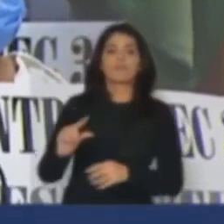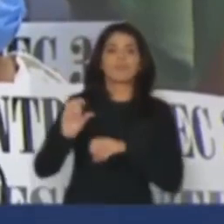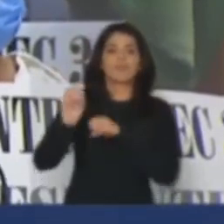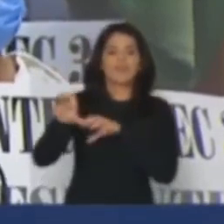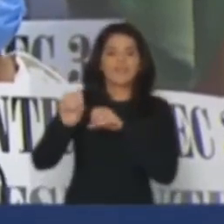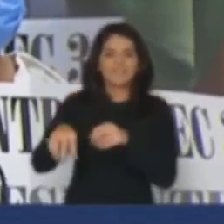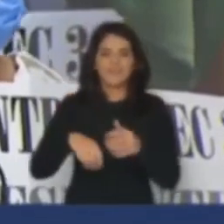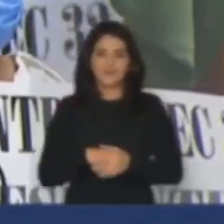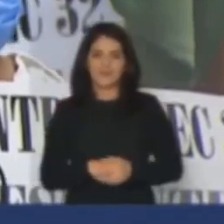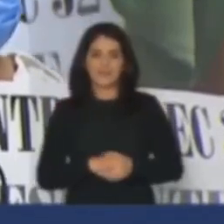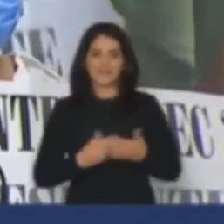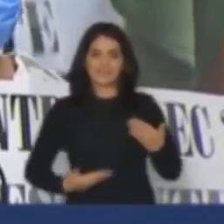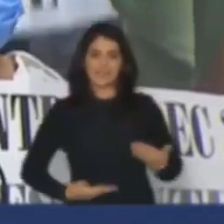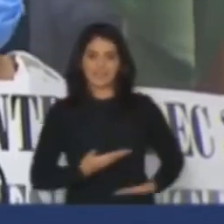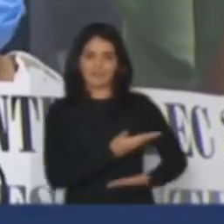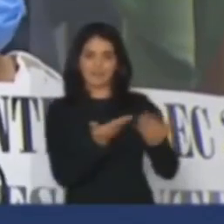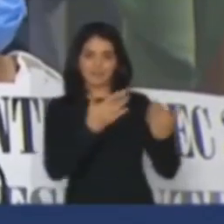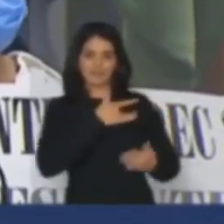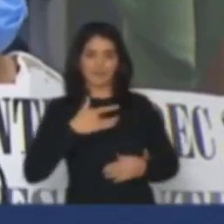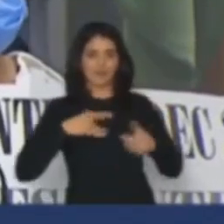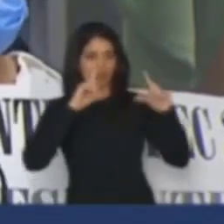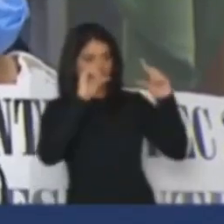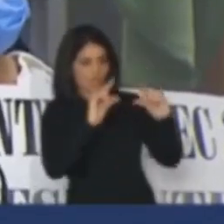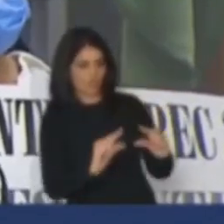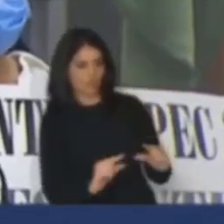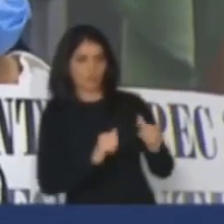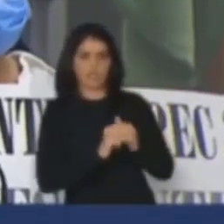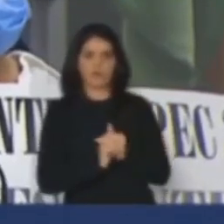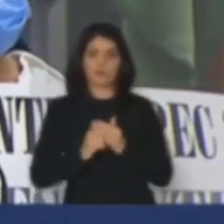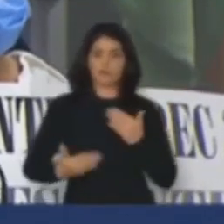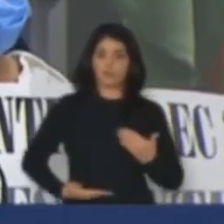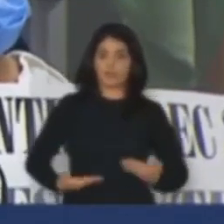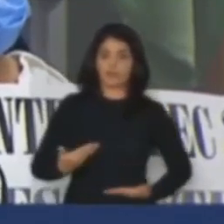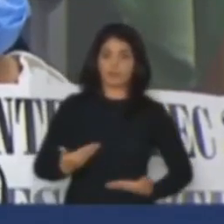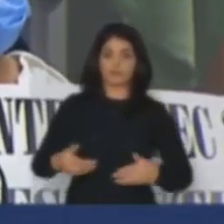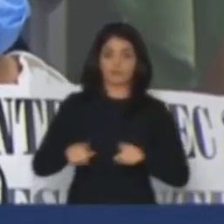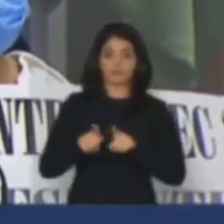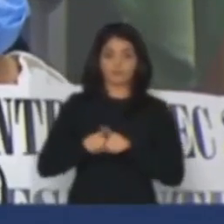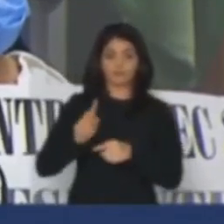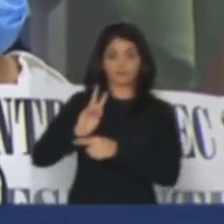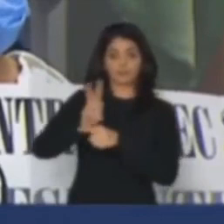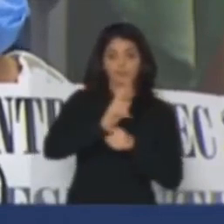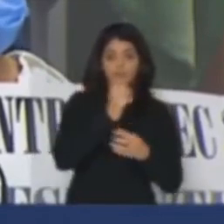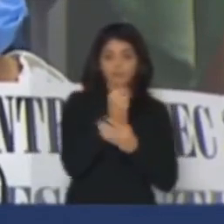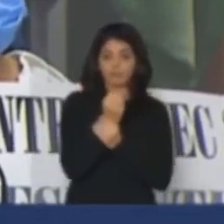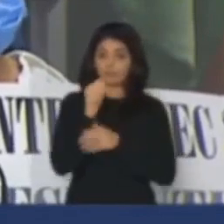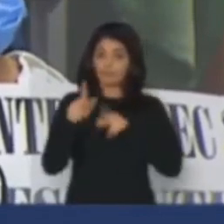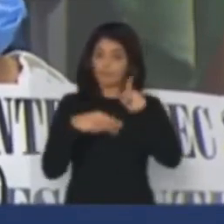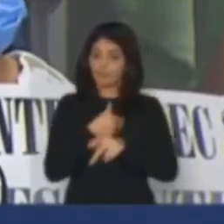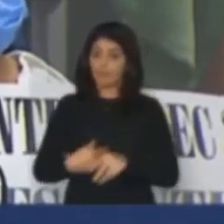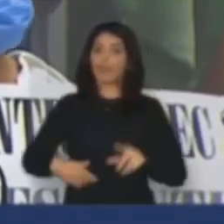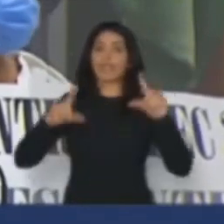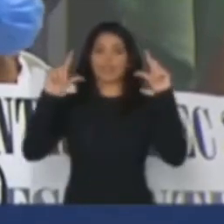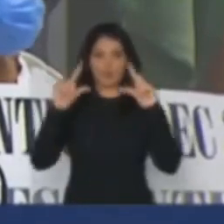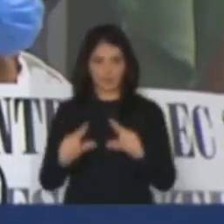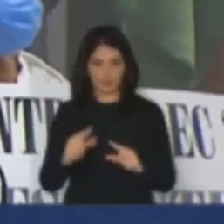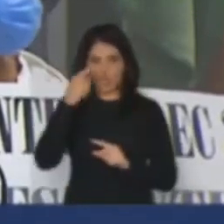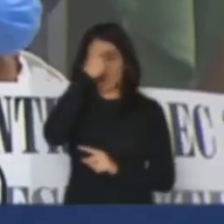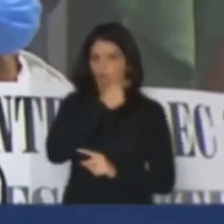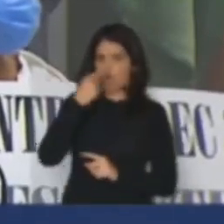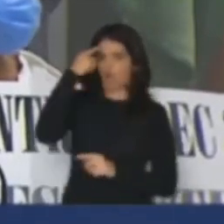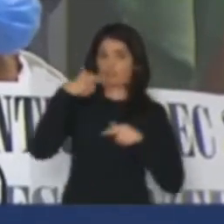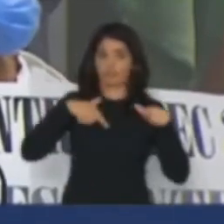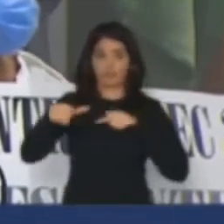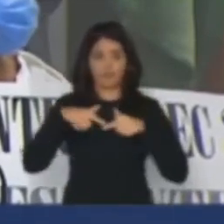a prestação de serviço da saúde, reduzir a prestação de serviço até da segurança pública. É com base